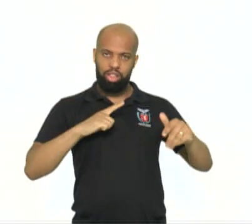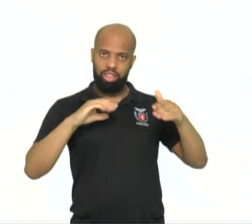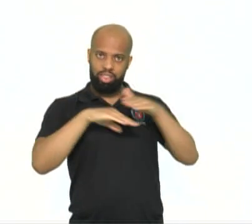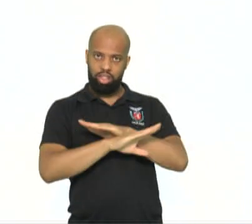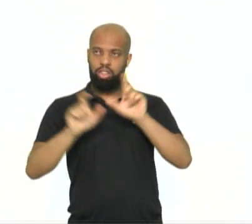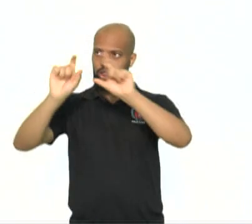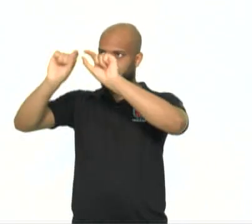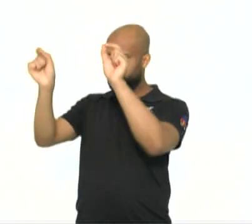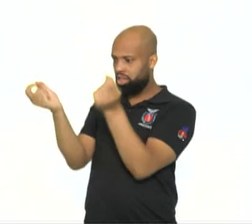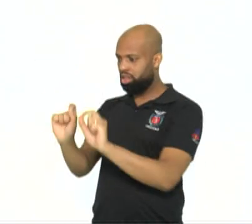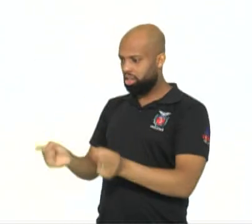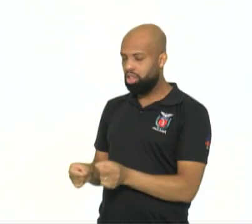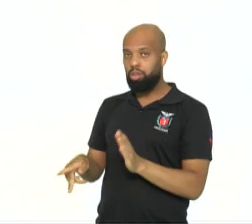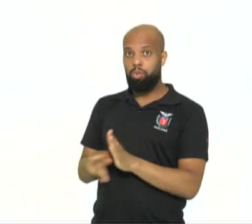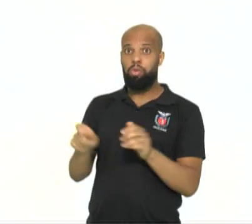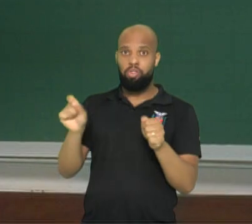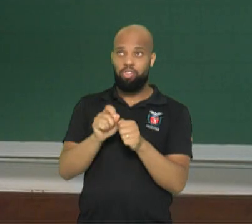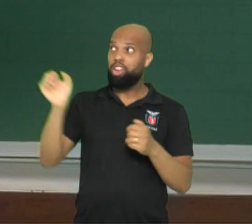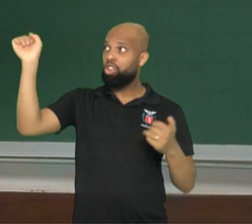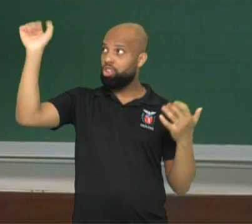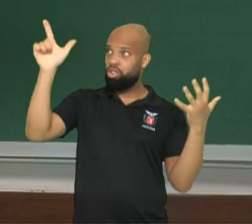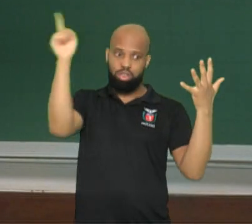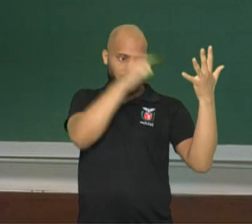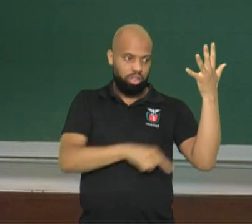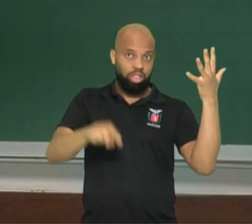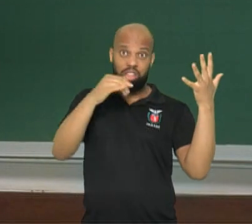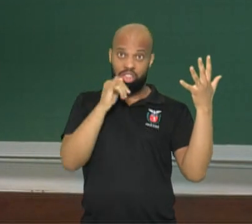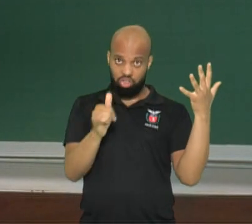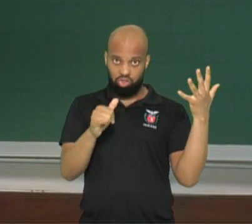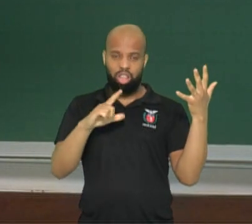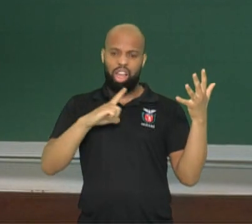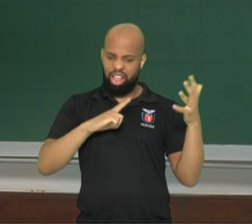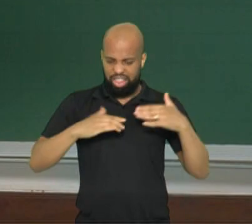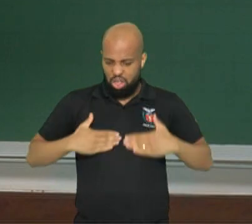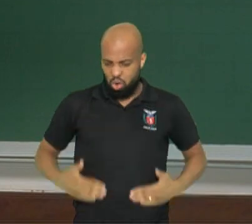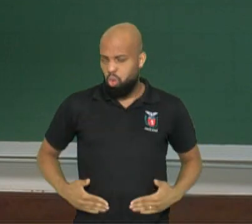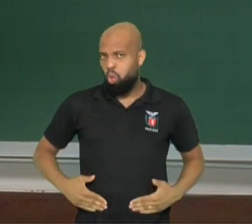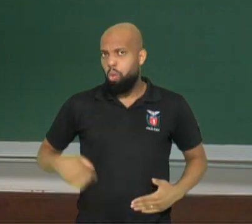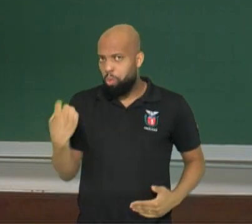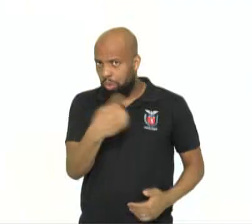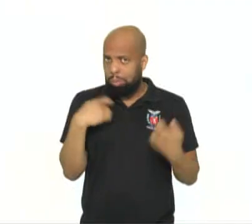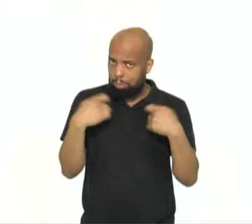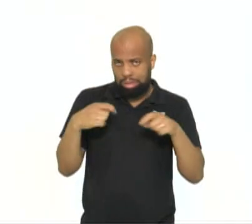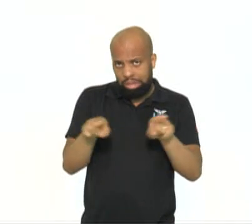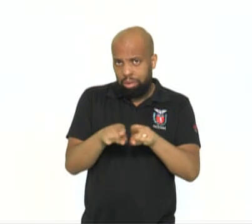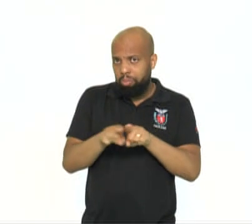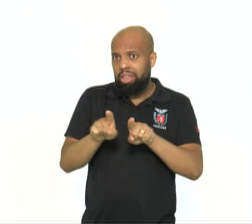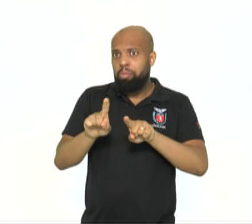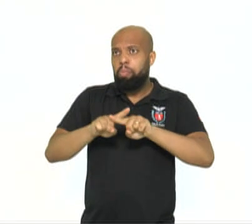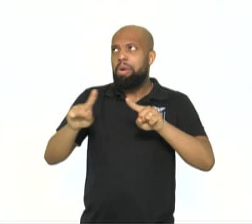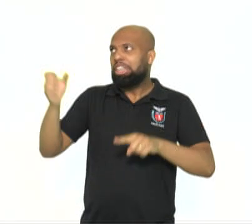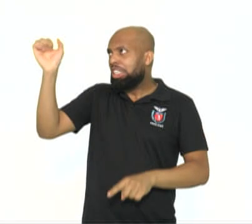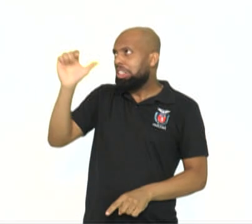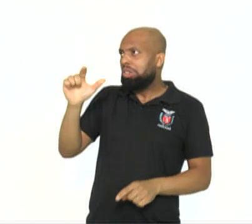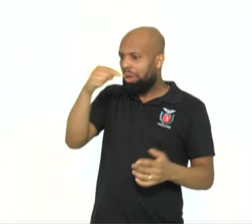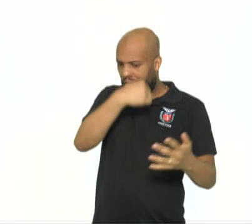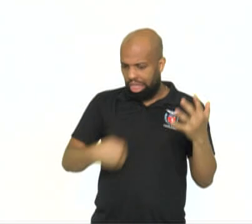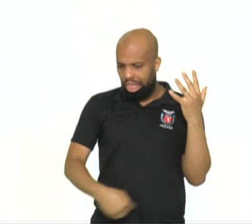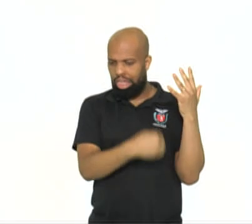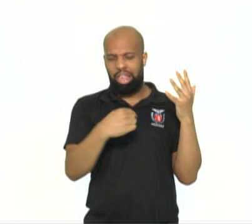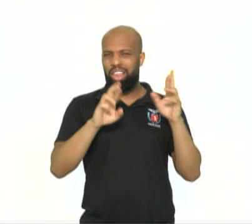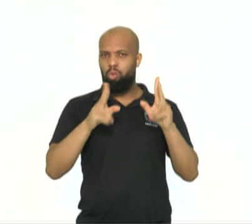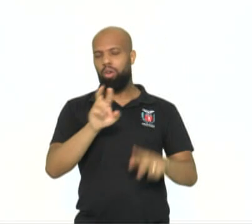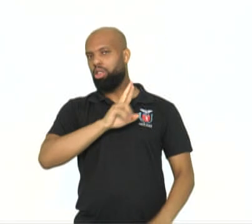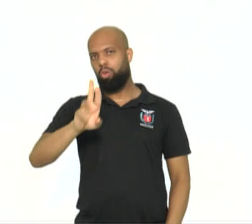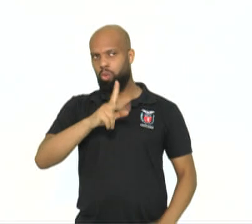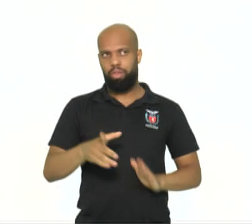organismos fotossintetizantes? Não, né, gente? Nosso corpo também tem carbono, por exemplo, e a gente não é fotossintetizante. 3. Florestas tropicais